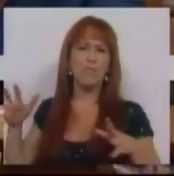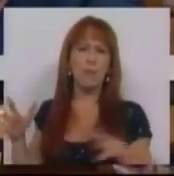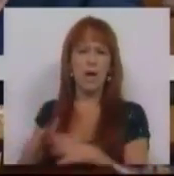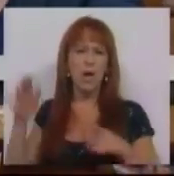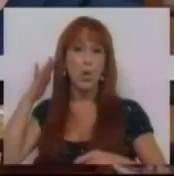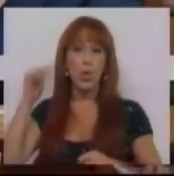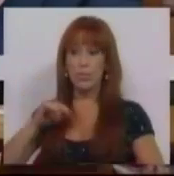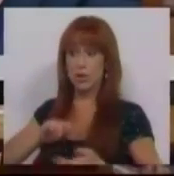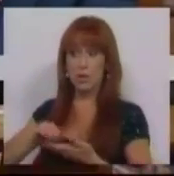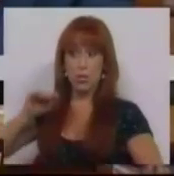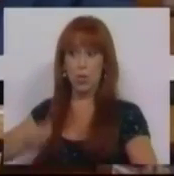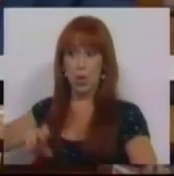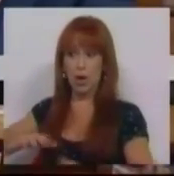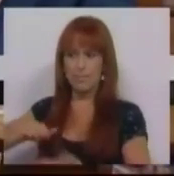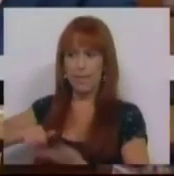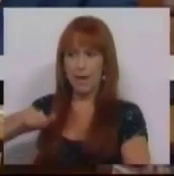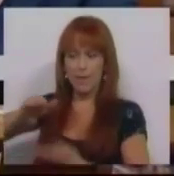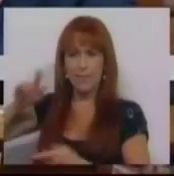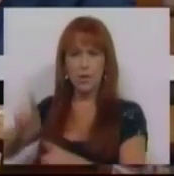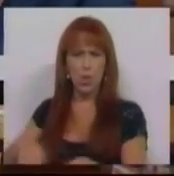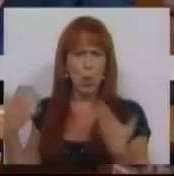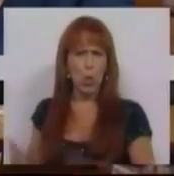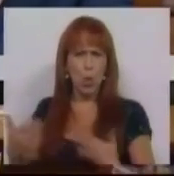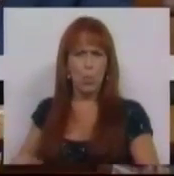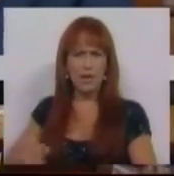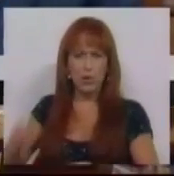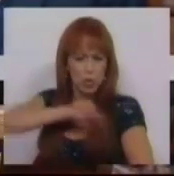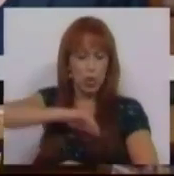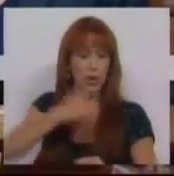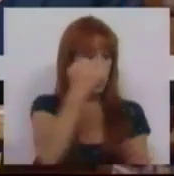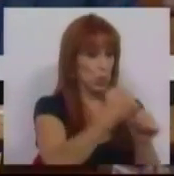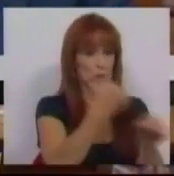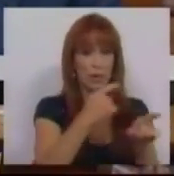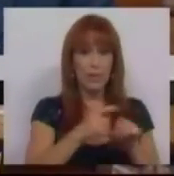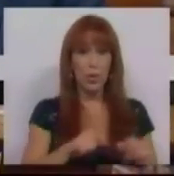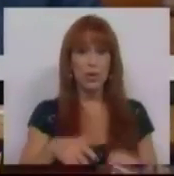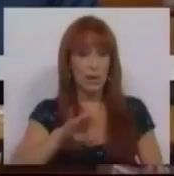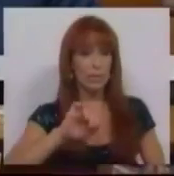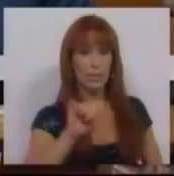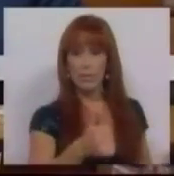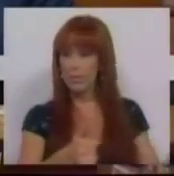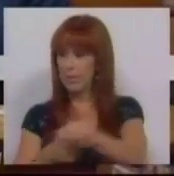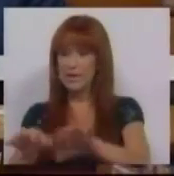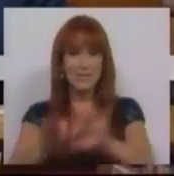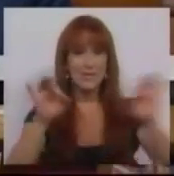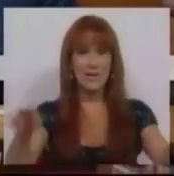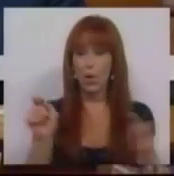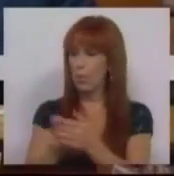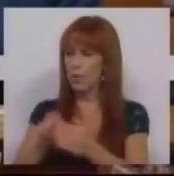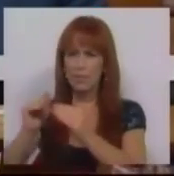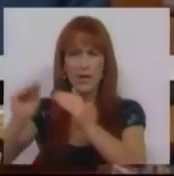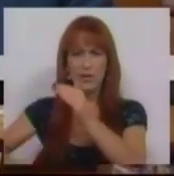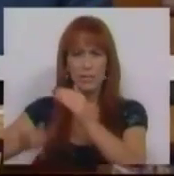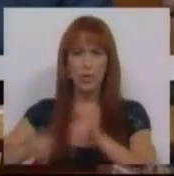em número e no tamanho das suas fortunas, o peso dos rendimentos do trabalho no produto nacional igualou o ponto